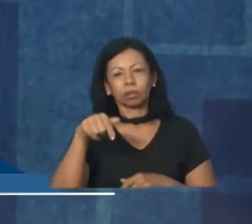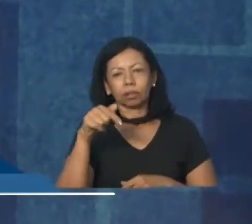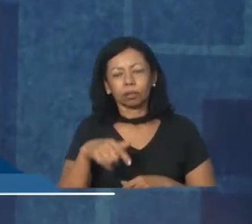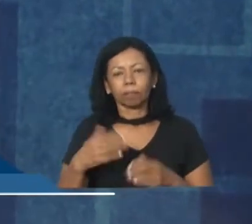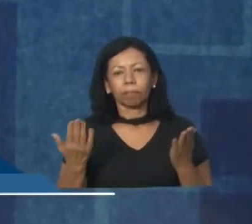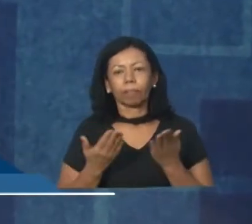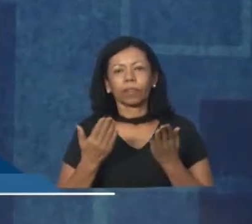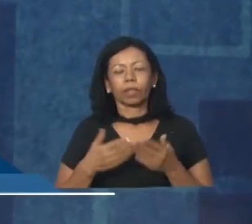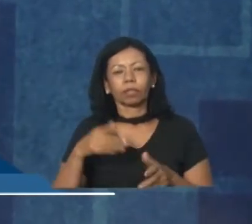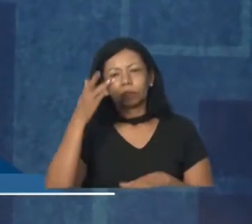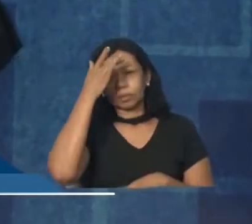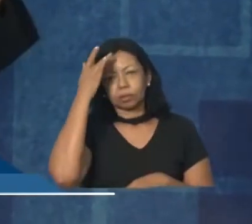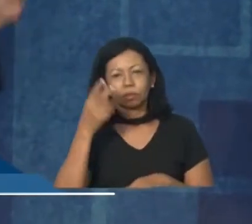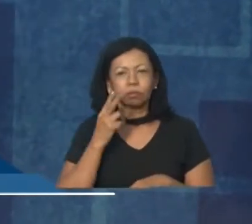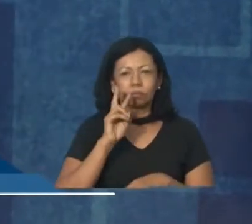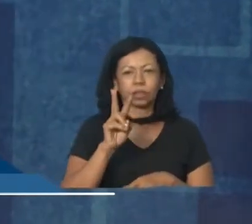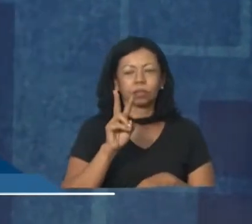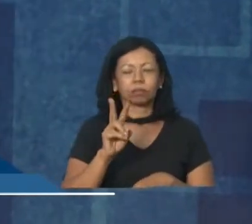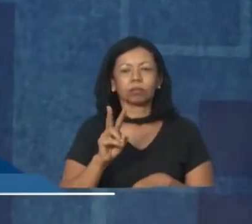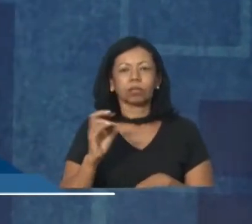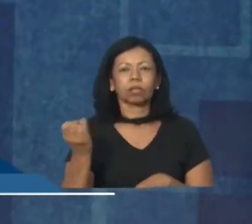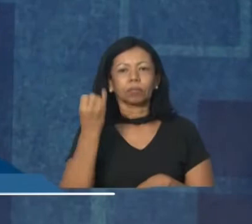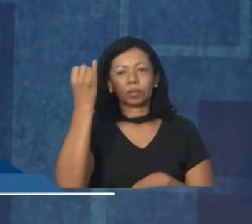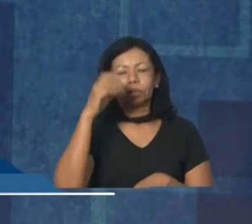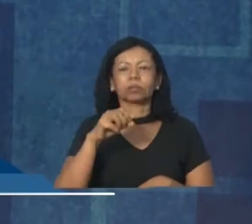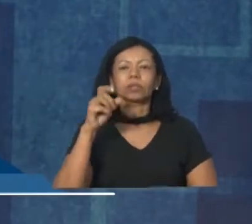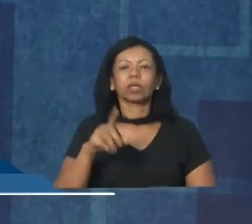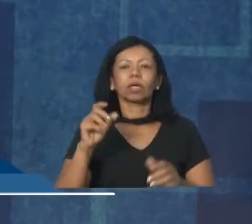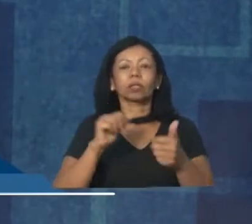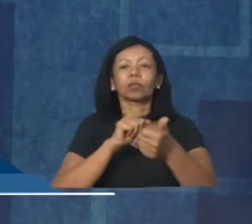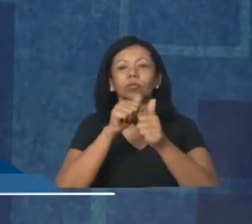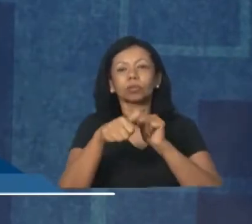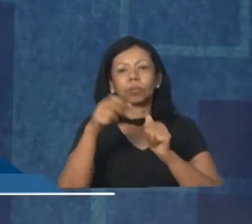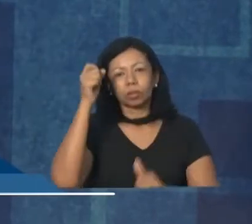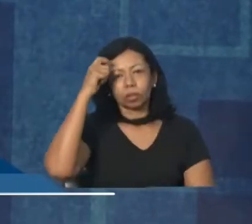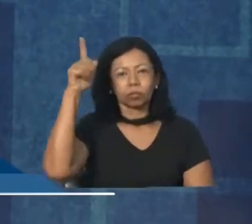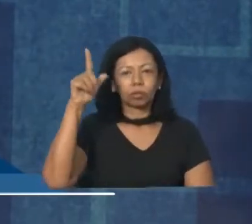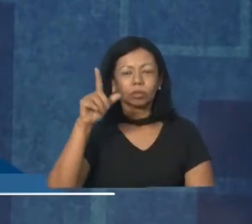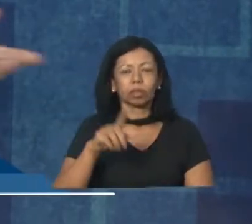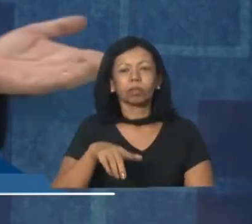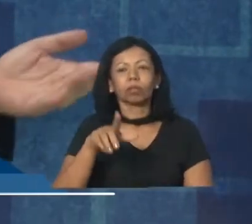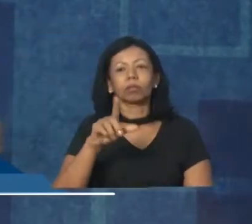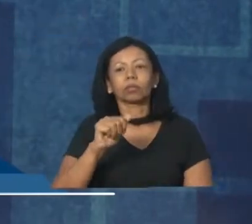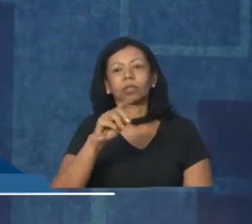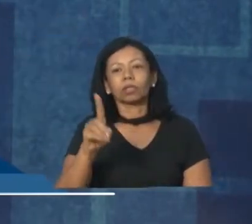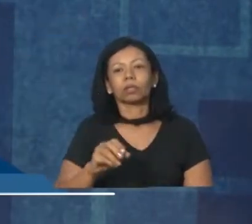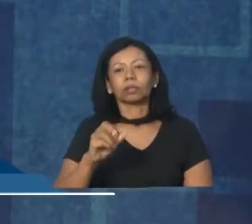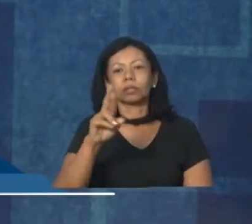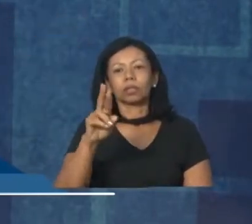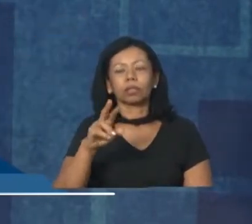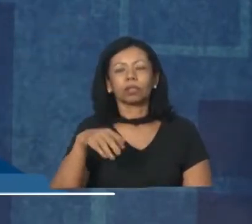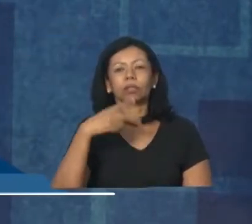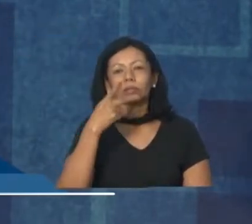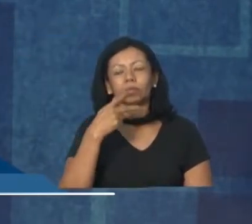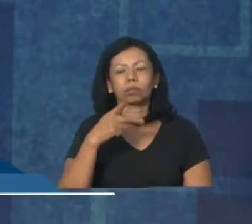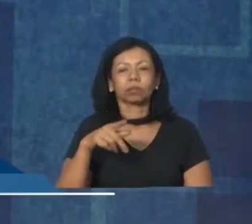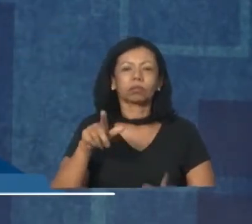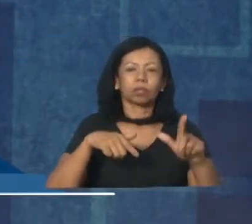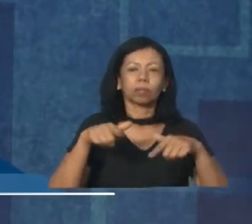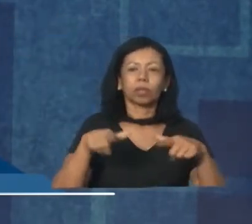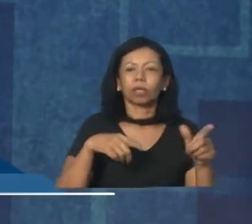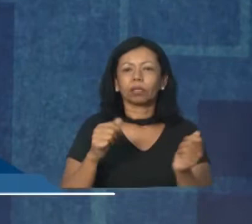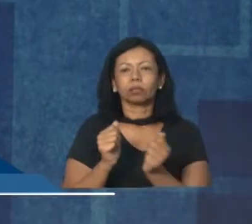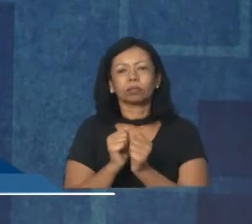os telespectadores, da importância que é o esporte, a cultura, o lazer, né, todos sabem, eu trabalho com recuperação de